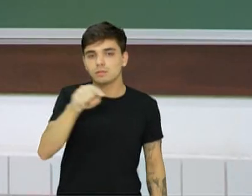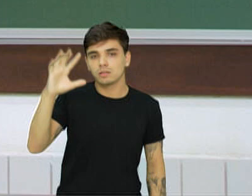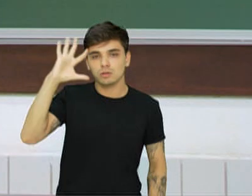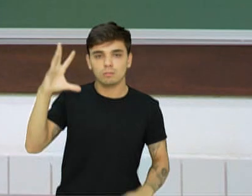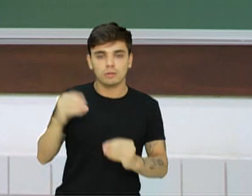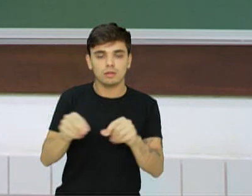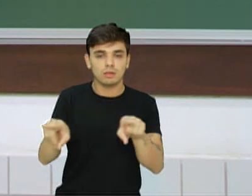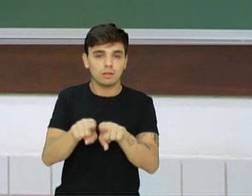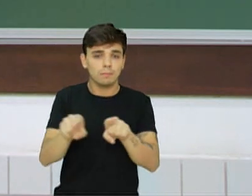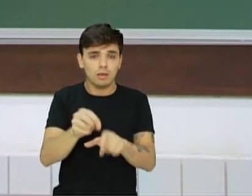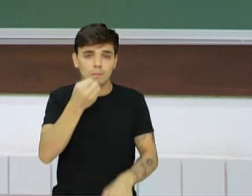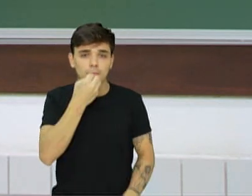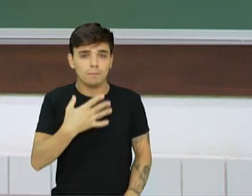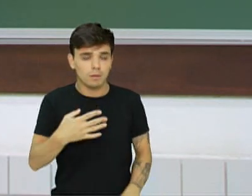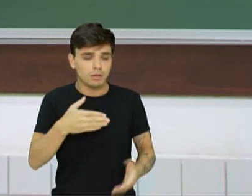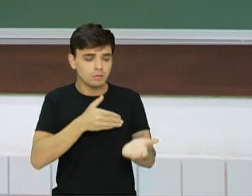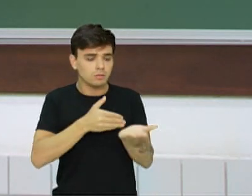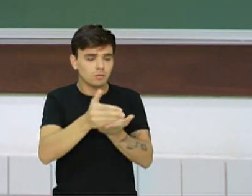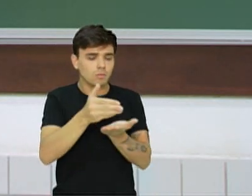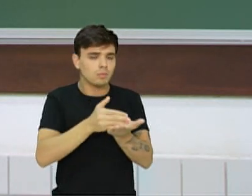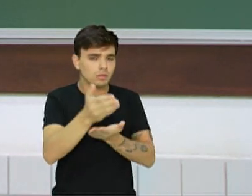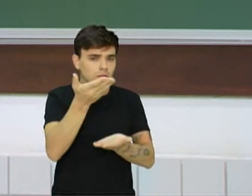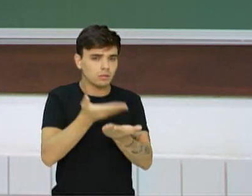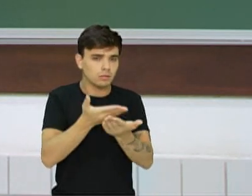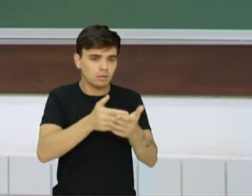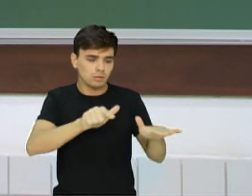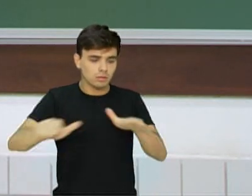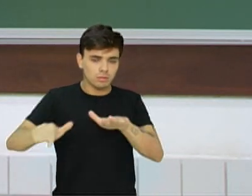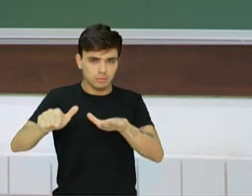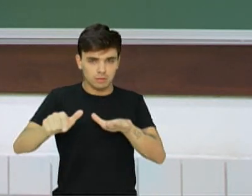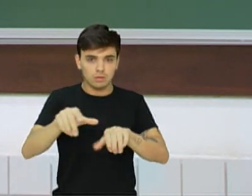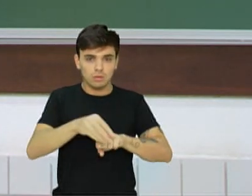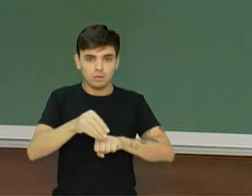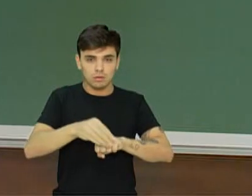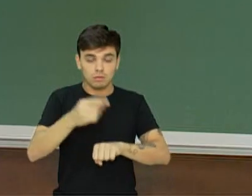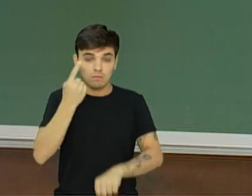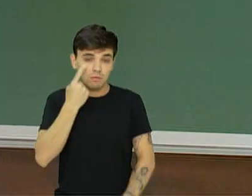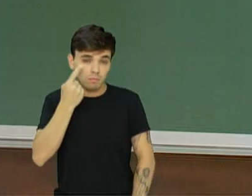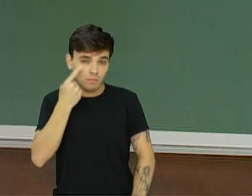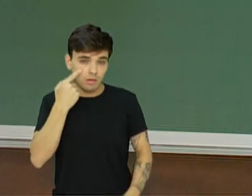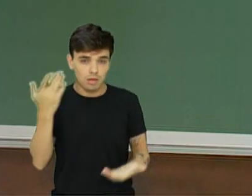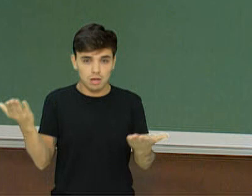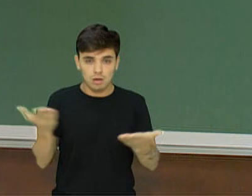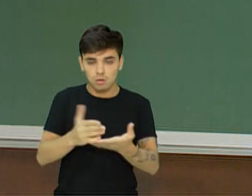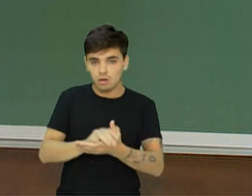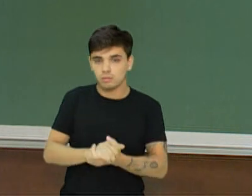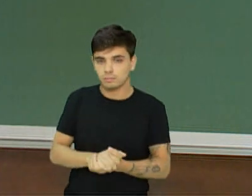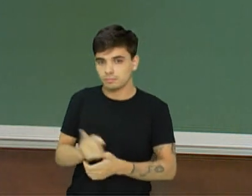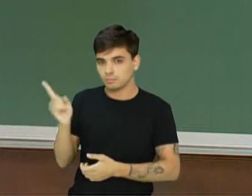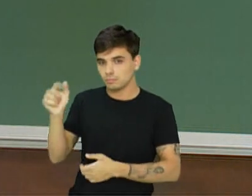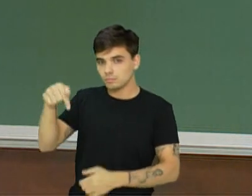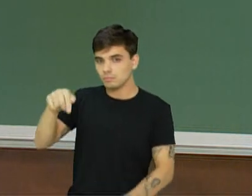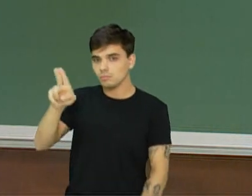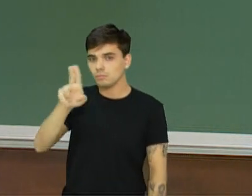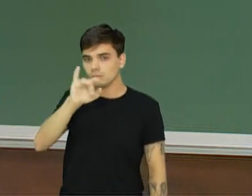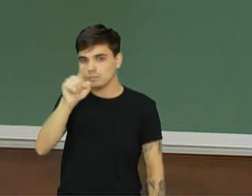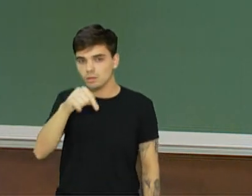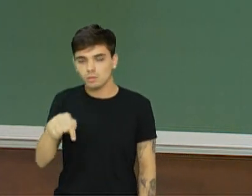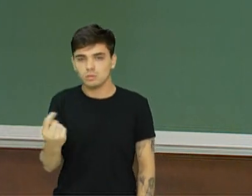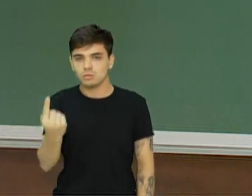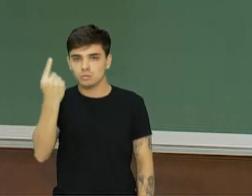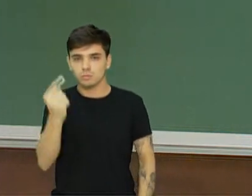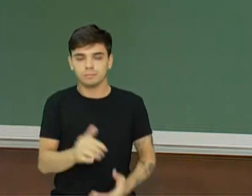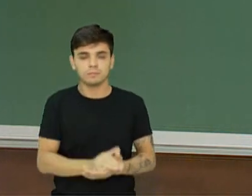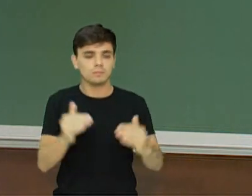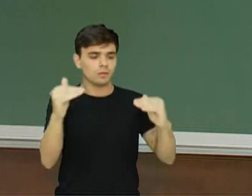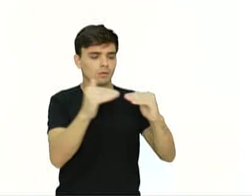compreenderam bem essa nossa introdução aí na Semana do Conhecimento, vamos para nosso quiz número 1. De